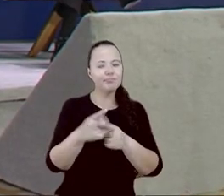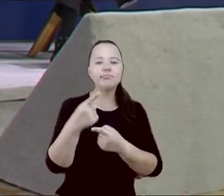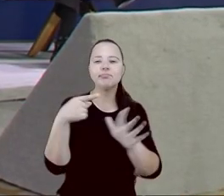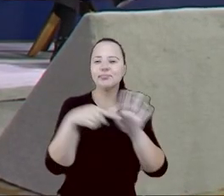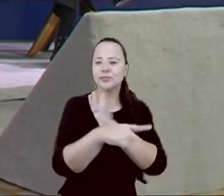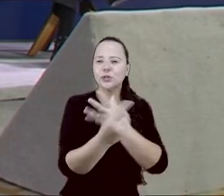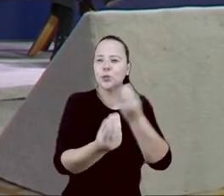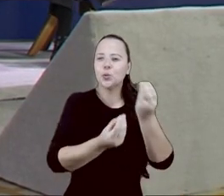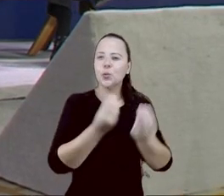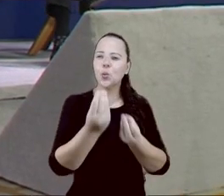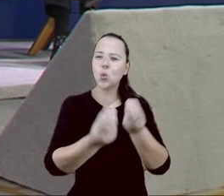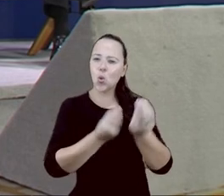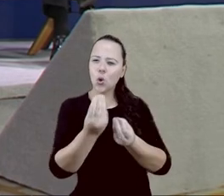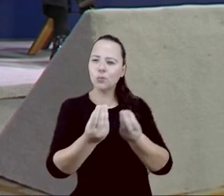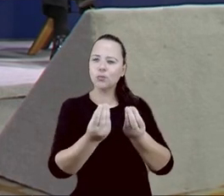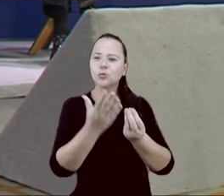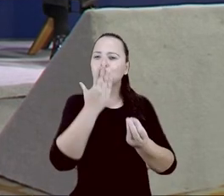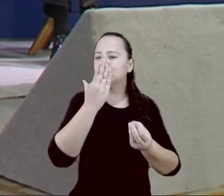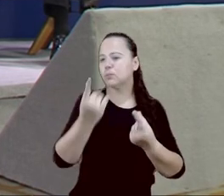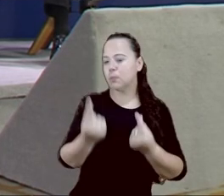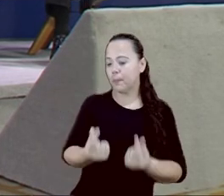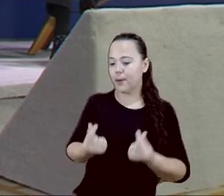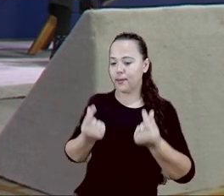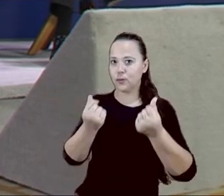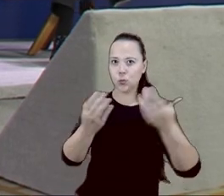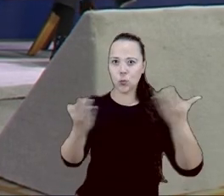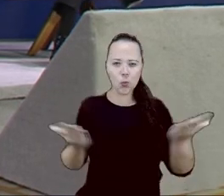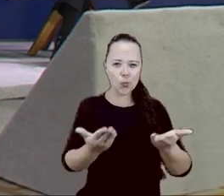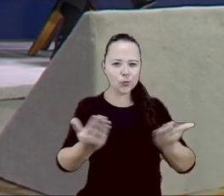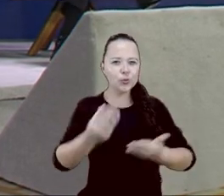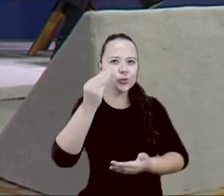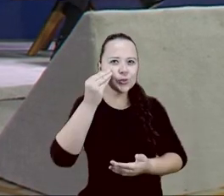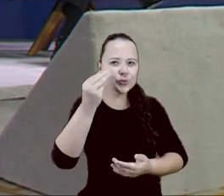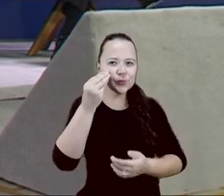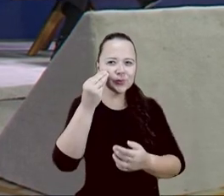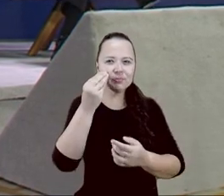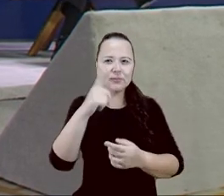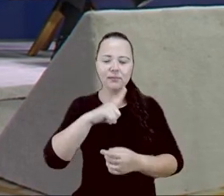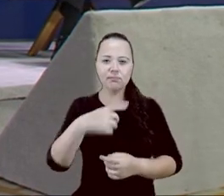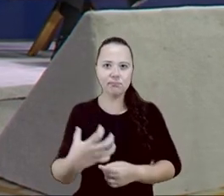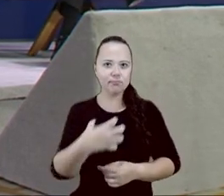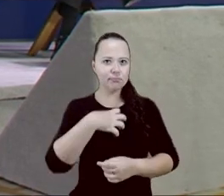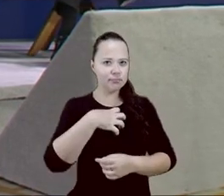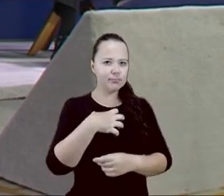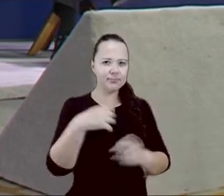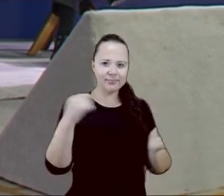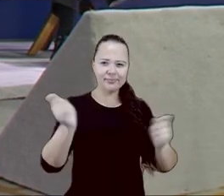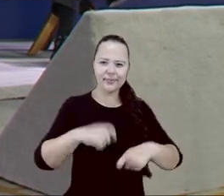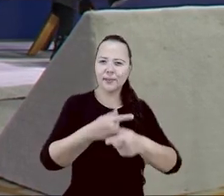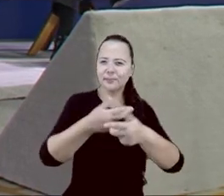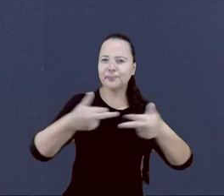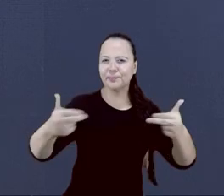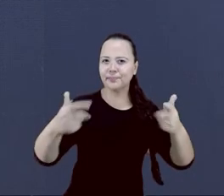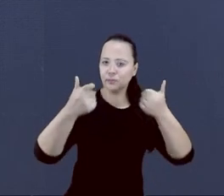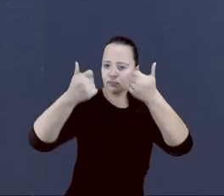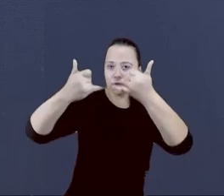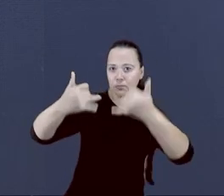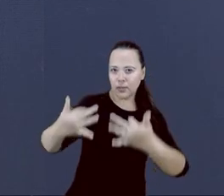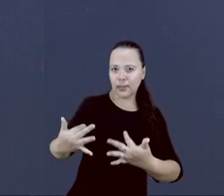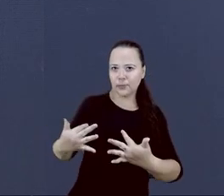o nível de preço que a gente tá vendo hoje dos papéis é impactado por esse caso Marginal que a gente comentou